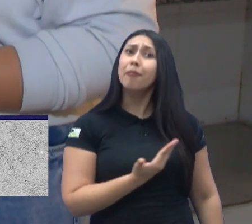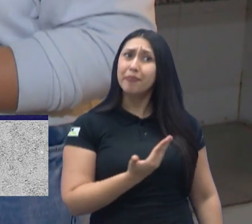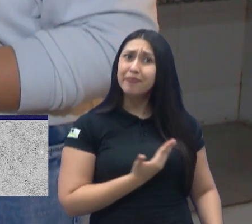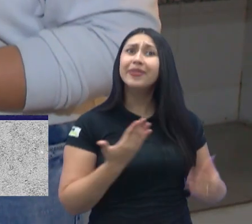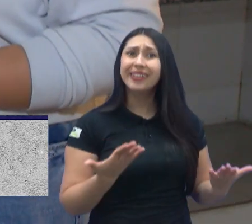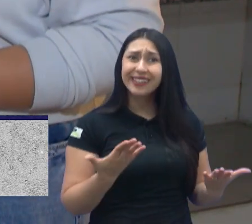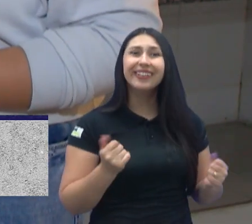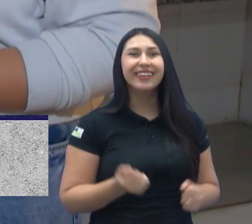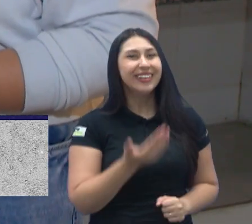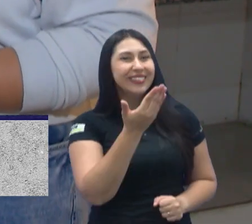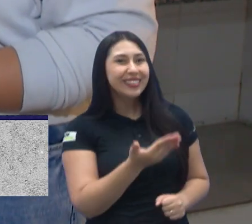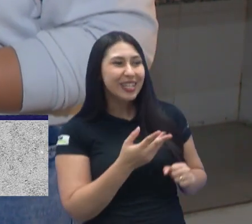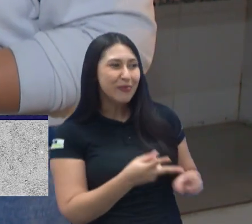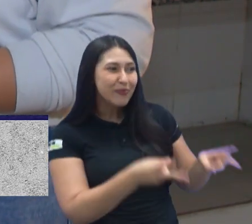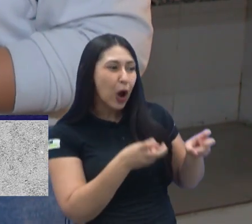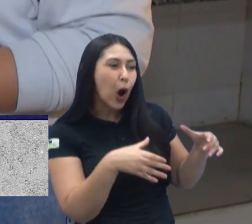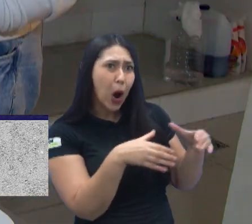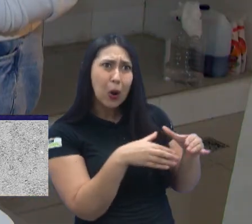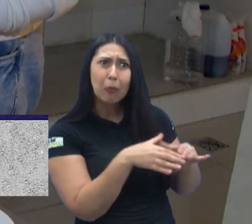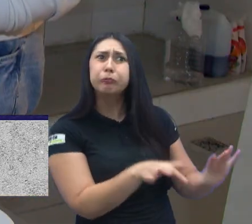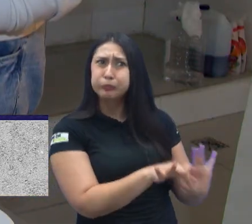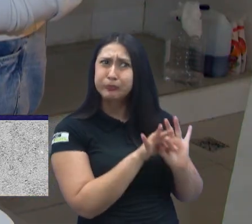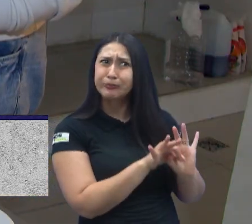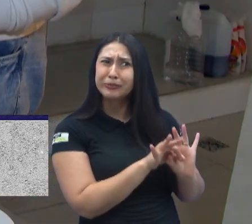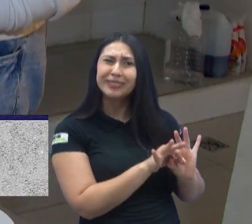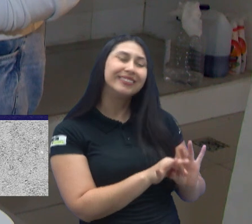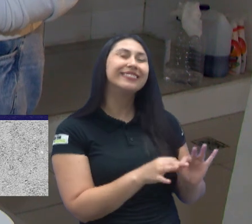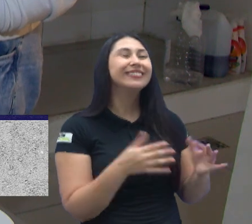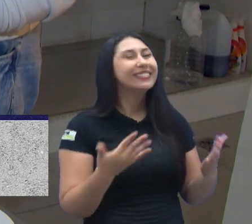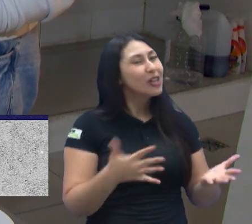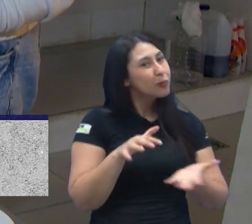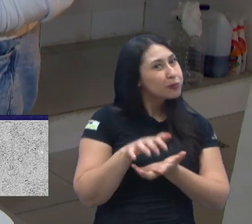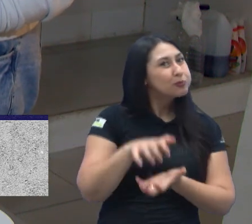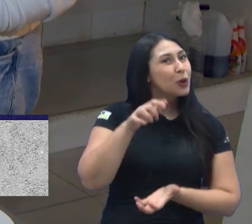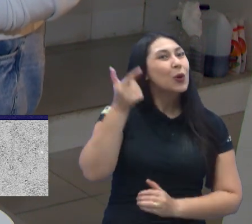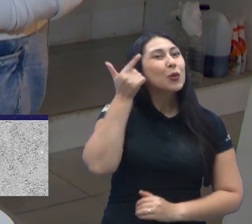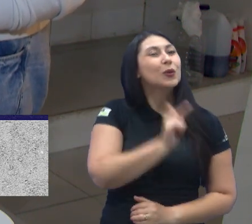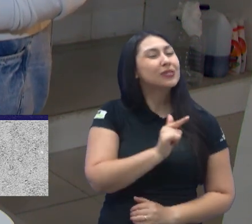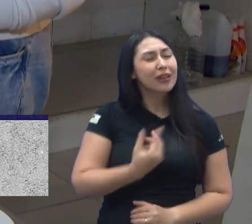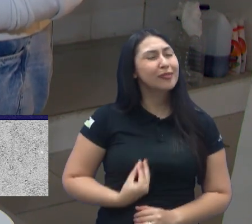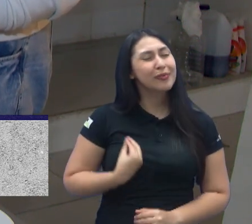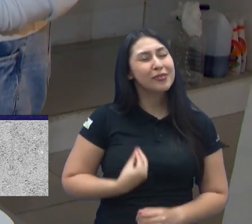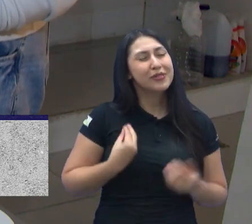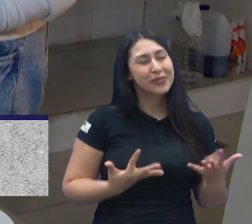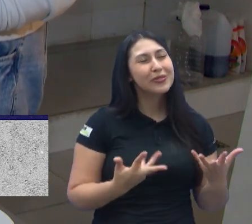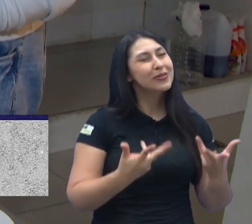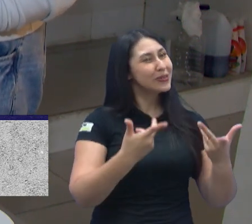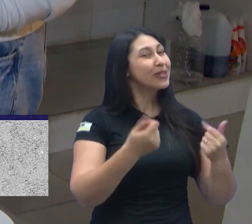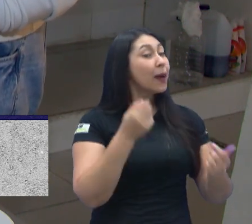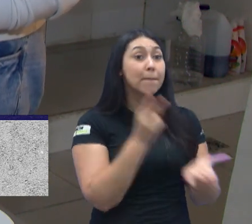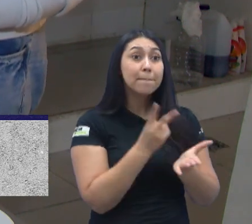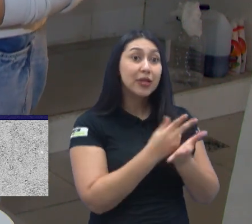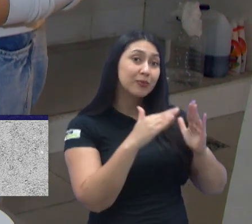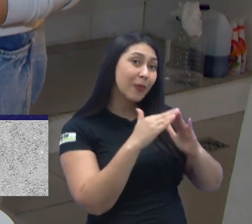até num grupinho ali que é bem unido, né? Então os idosos, eles conseguem ter uma qualidade de vida também dentro de um residencial sênior,